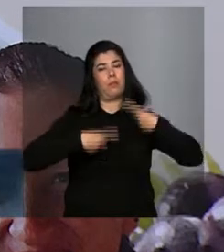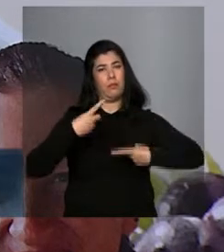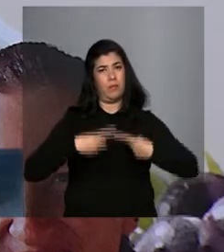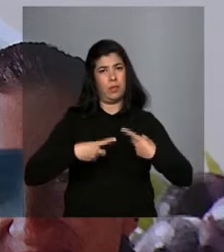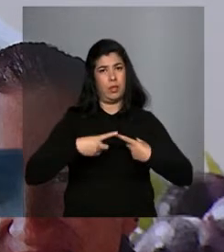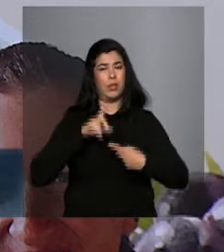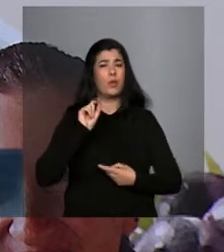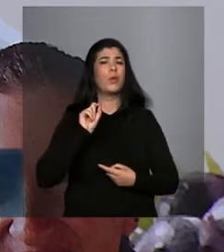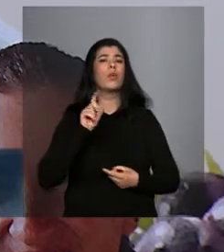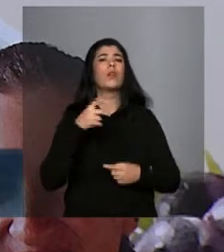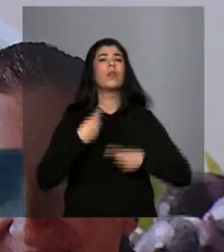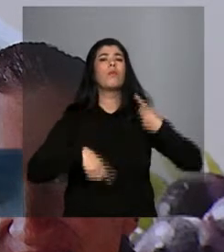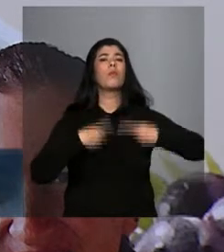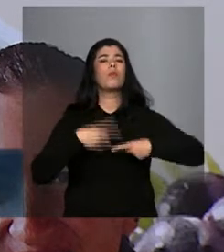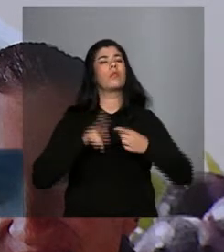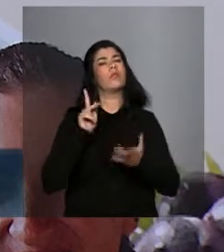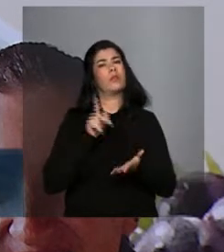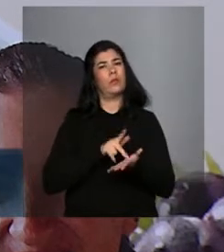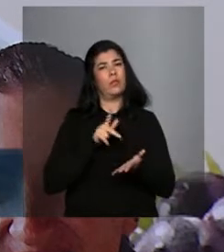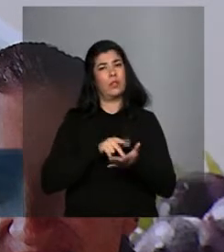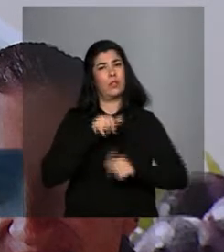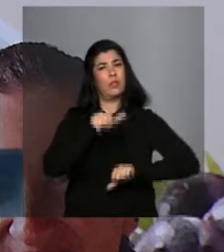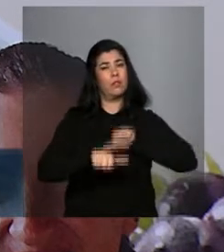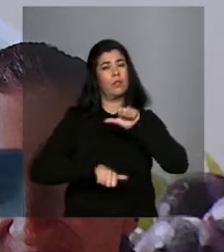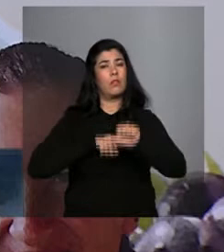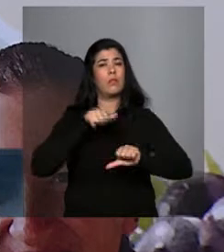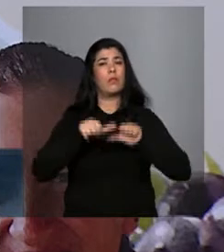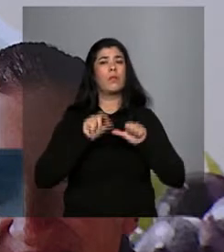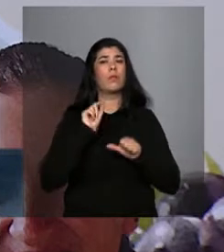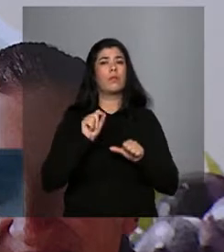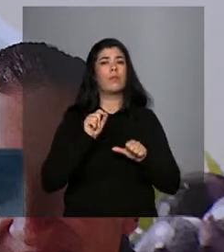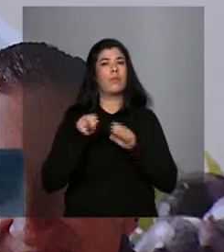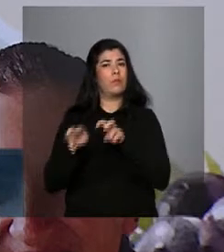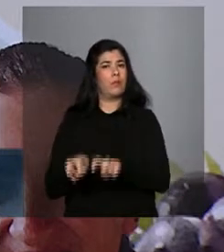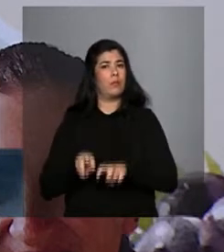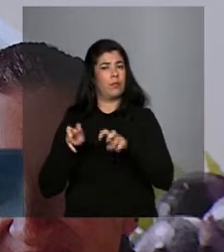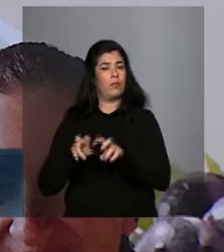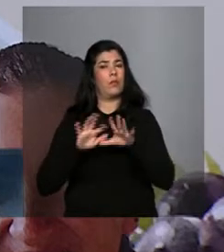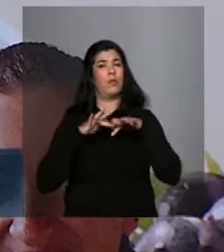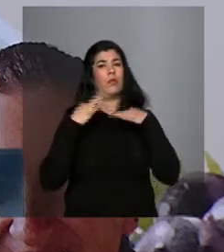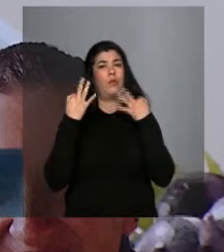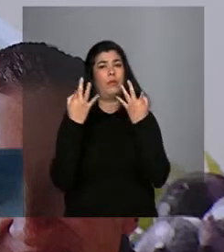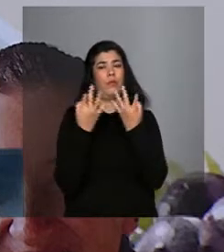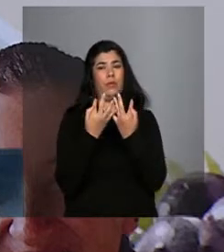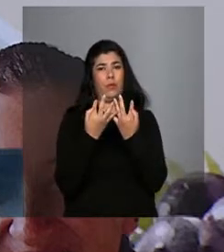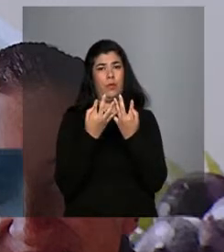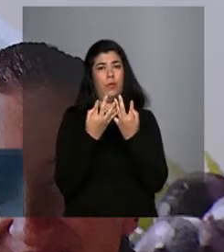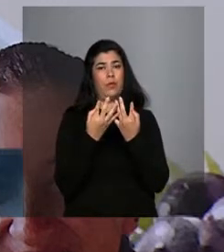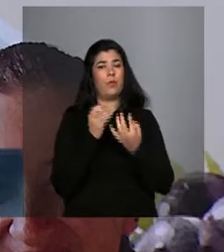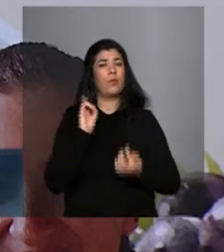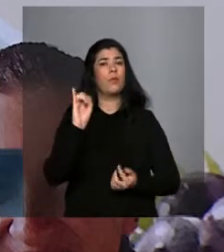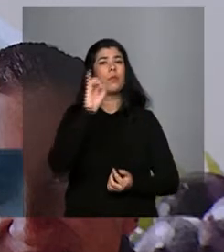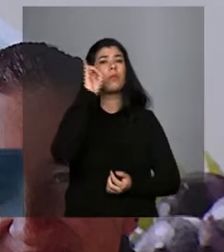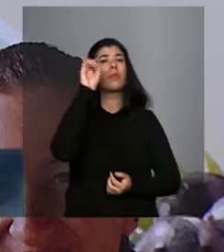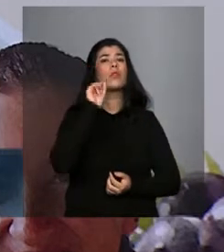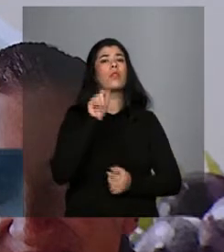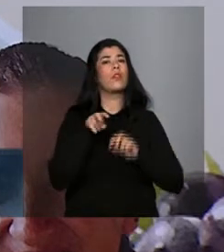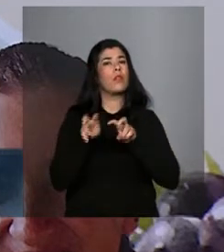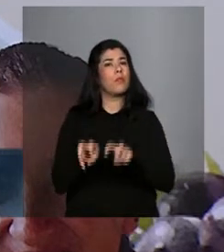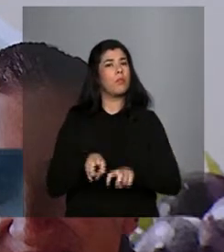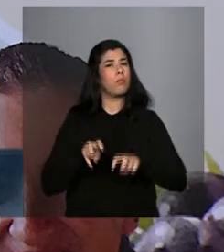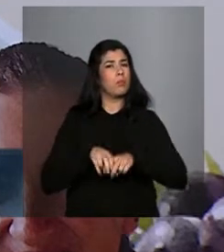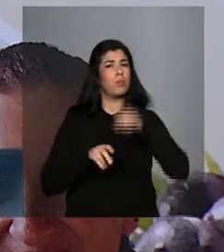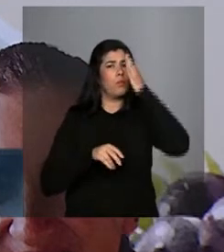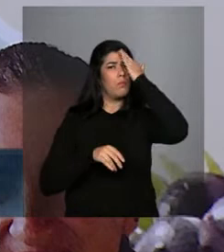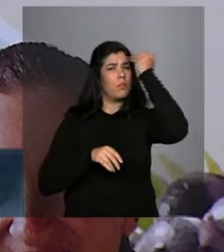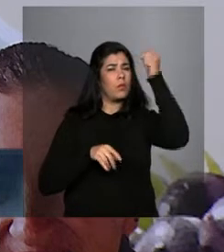da nossa política de fato de transformar a agricultura familiar numa agricultura